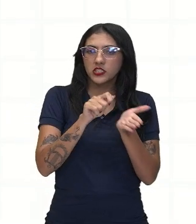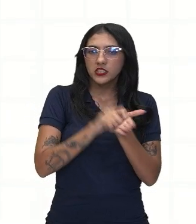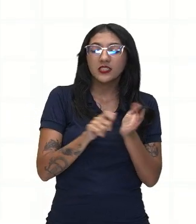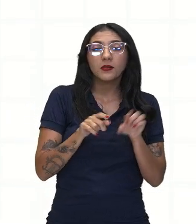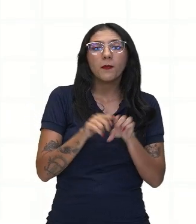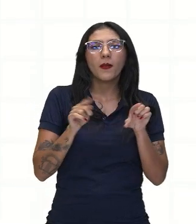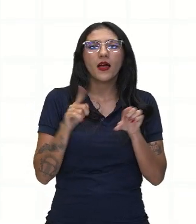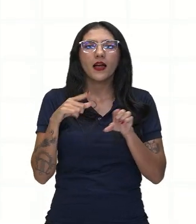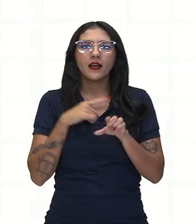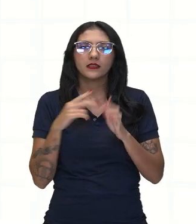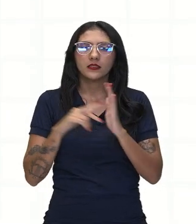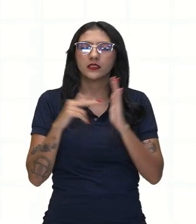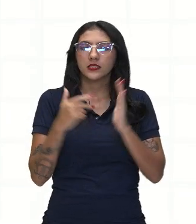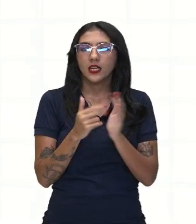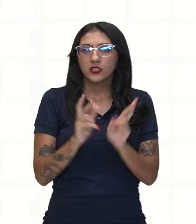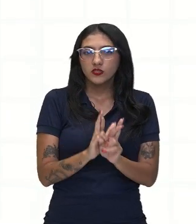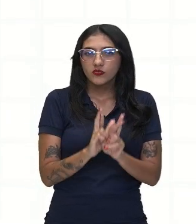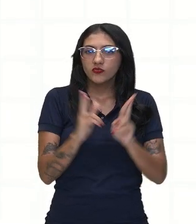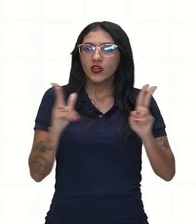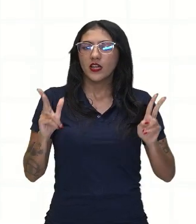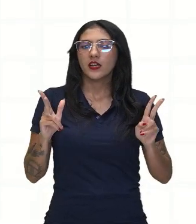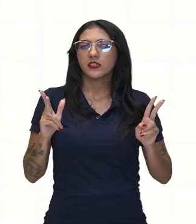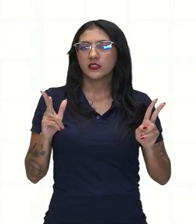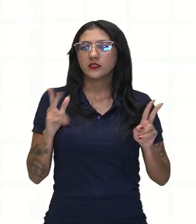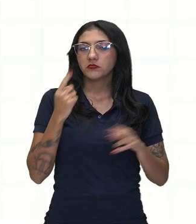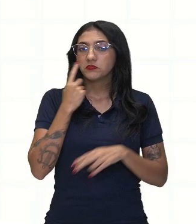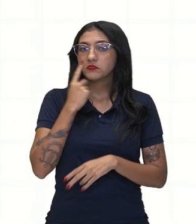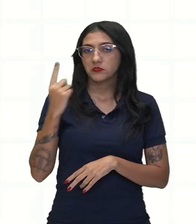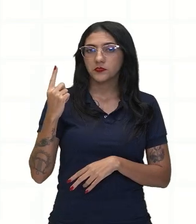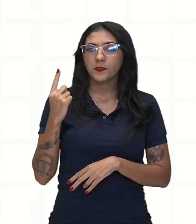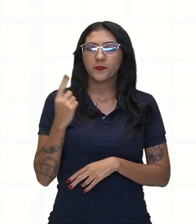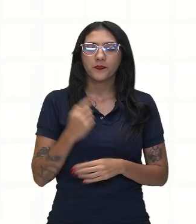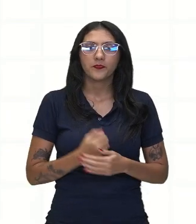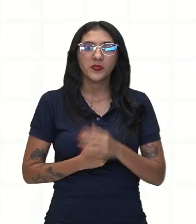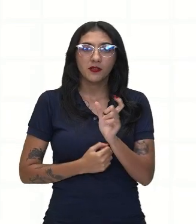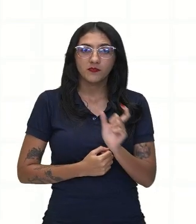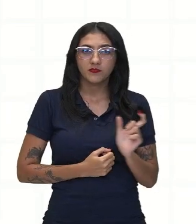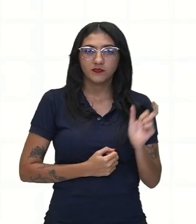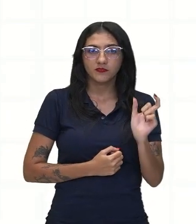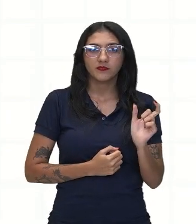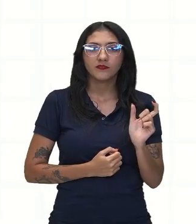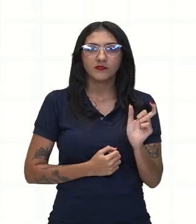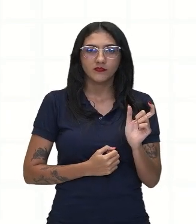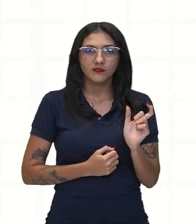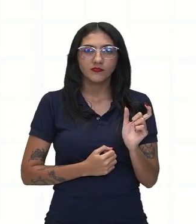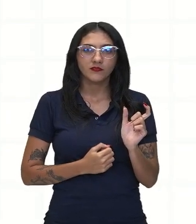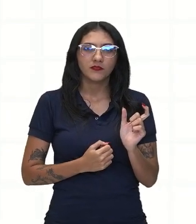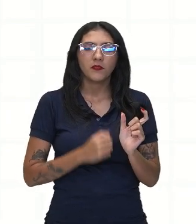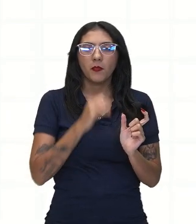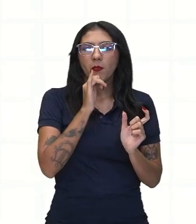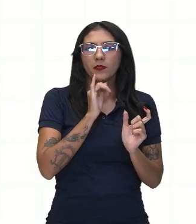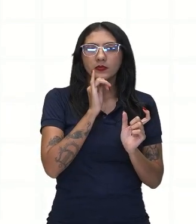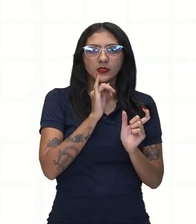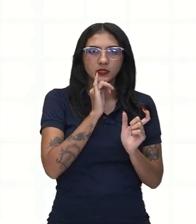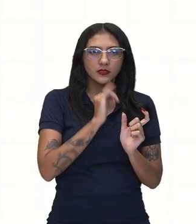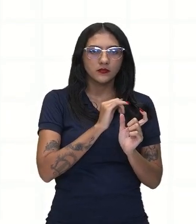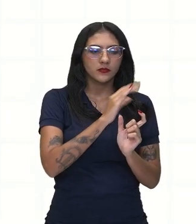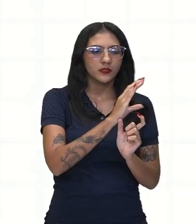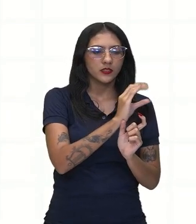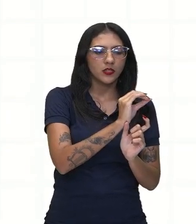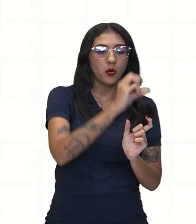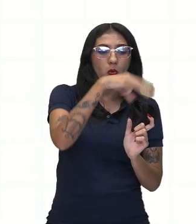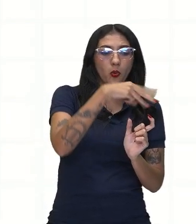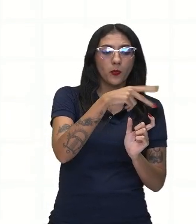têm significados diferentes. O comprimento do rio Amazonas, né?